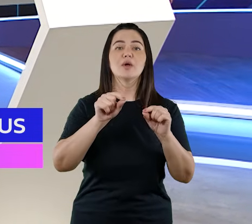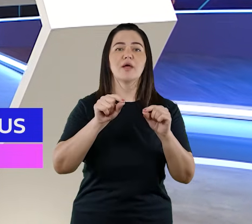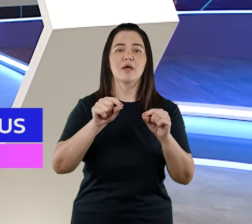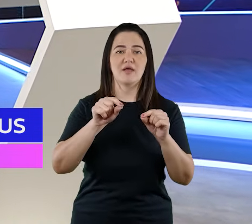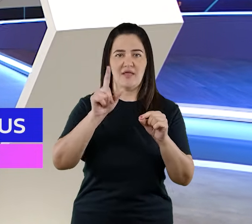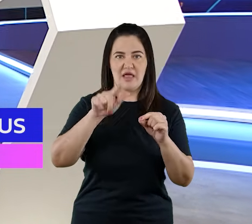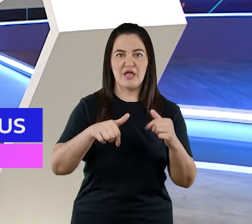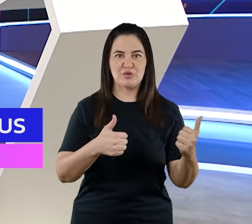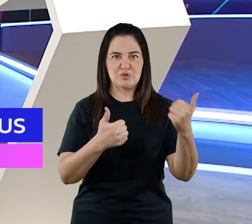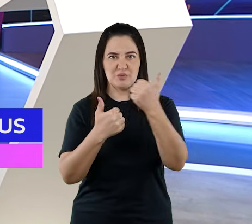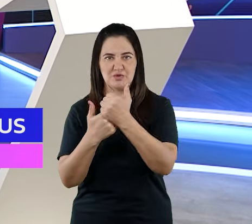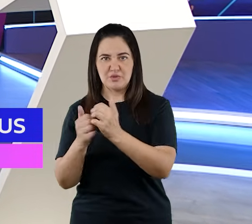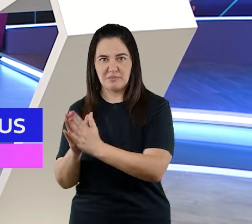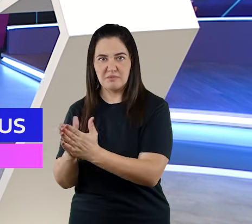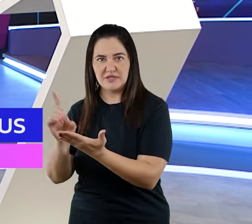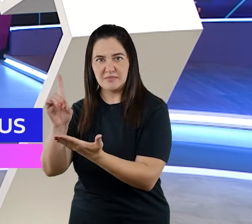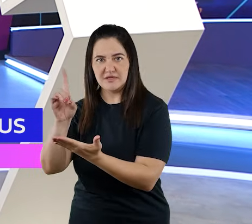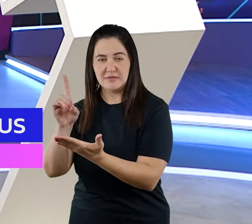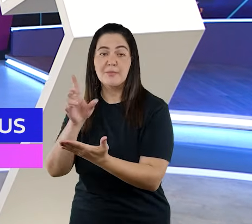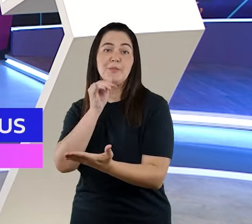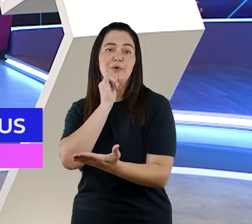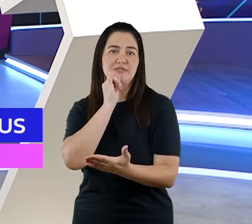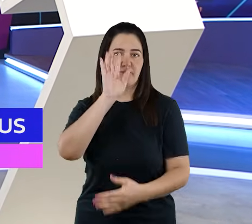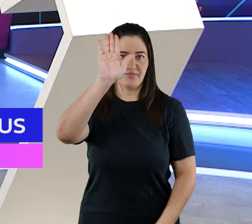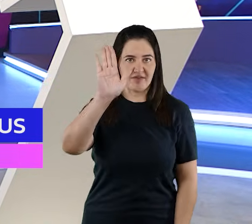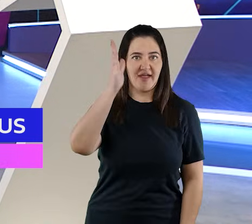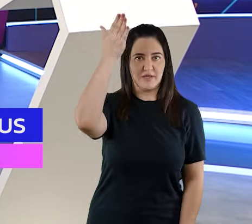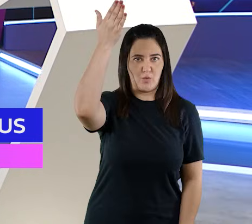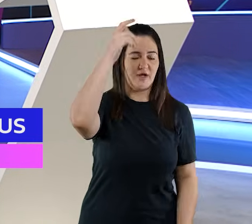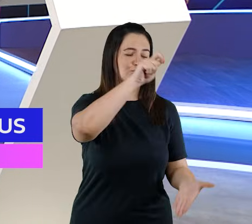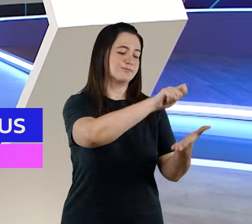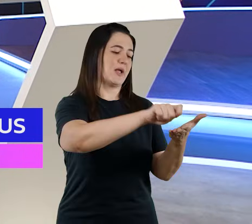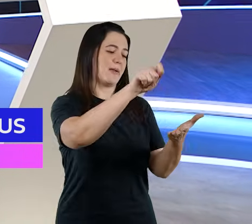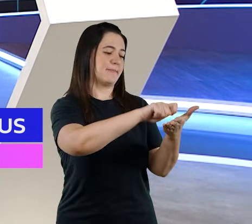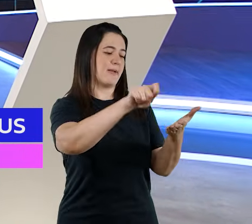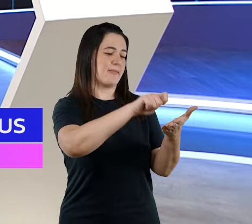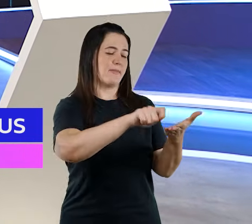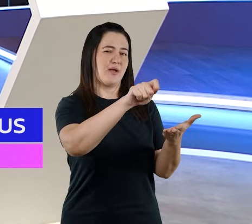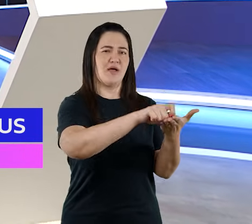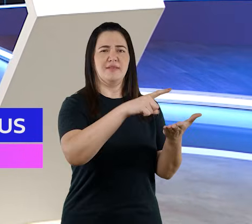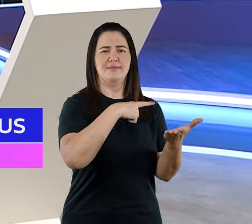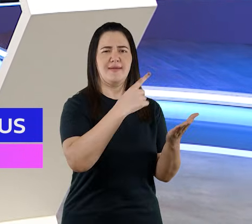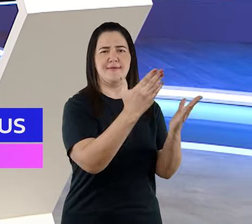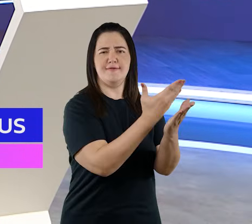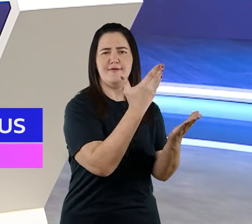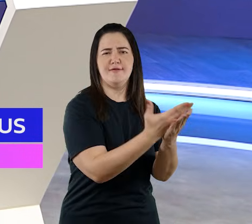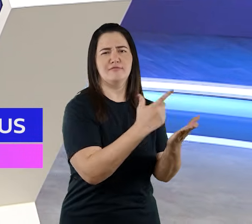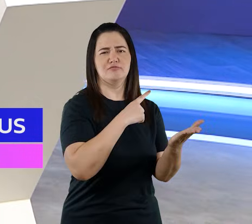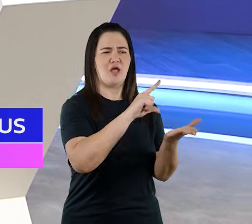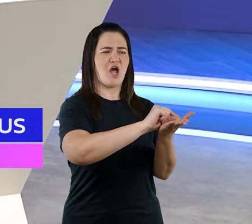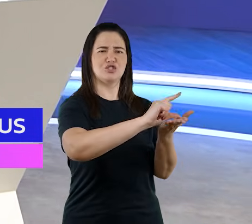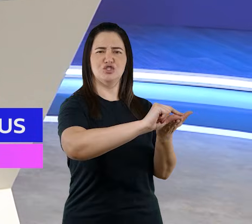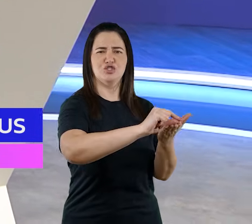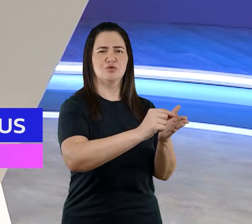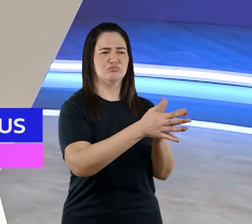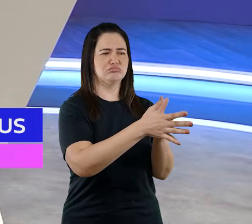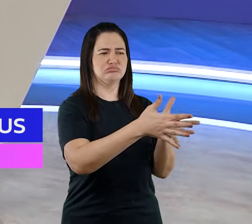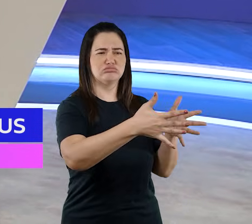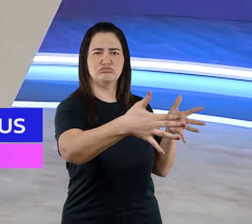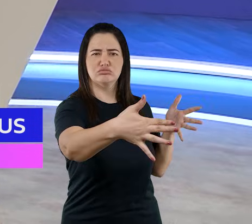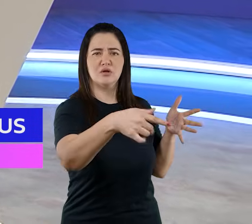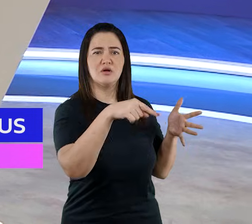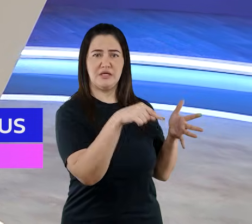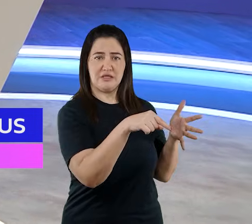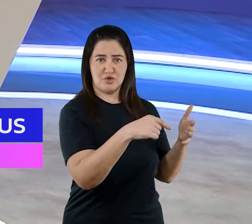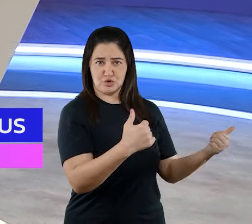como substituto da Bíblia. Eu vou repetir. Os textos de Ellen White não substituem